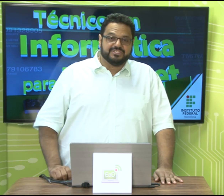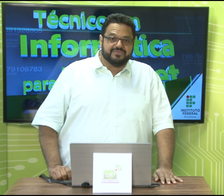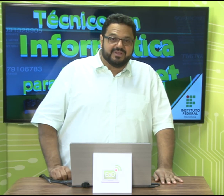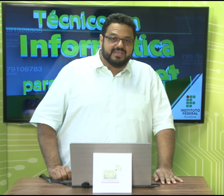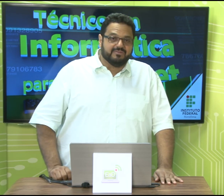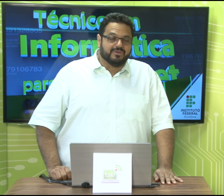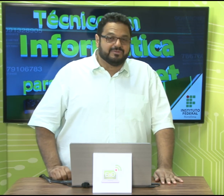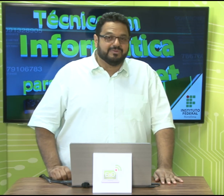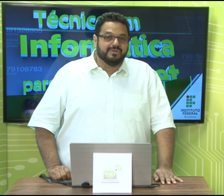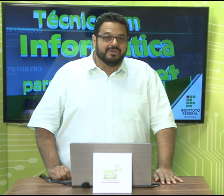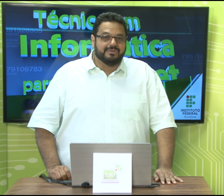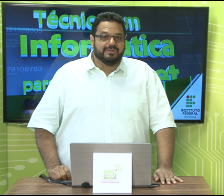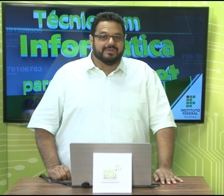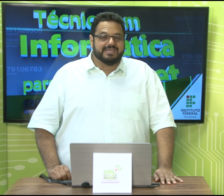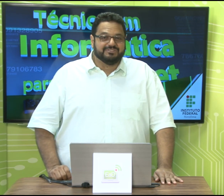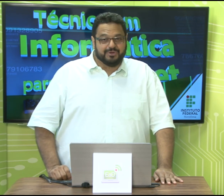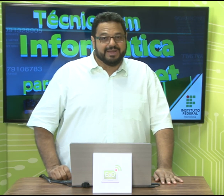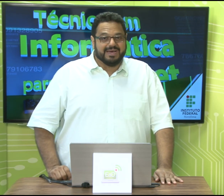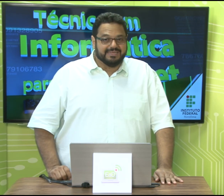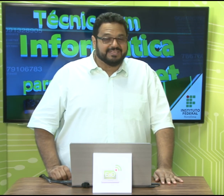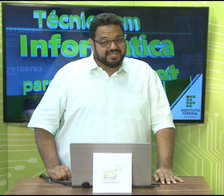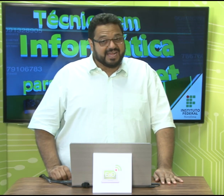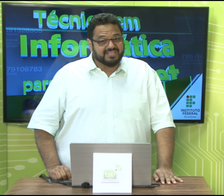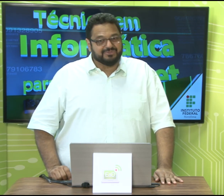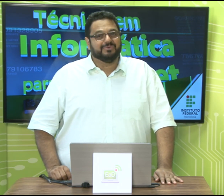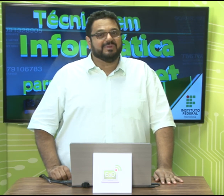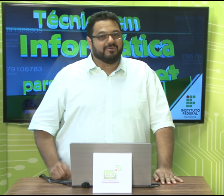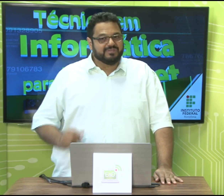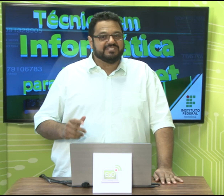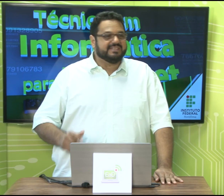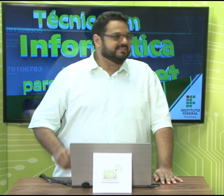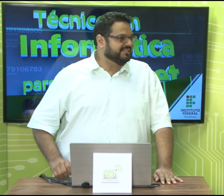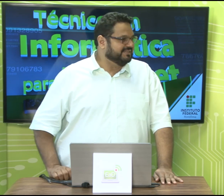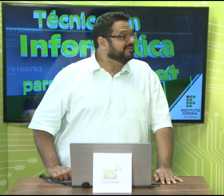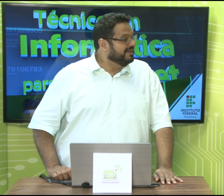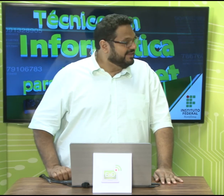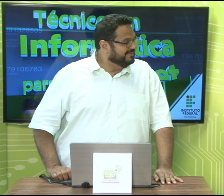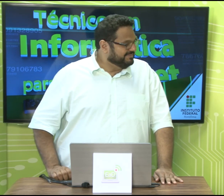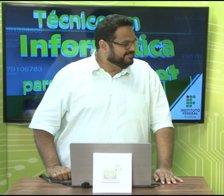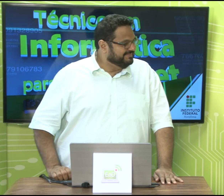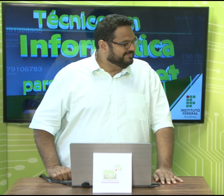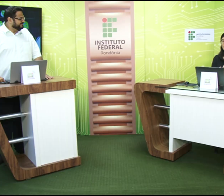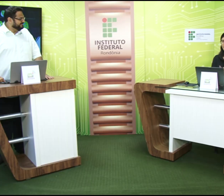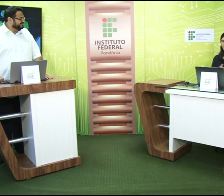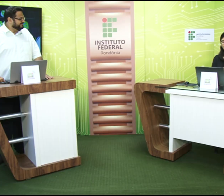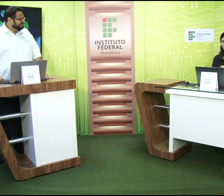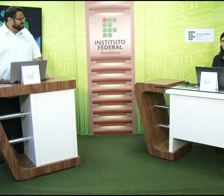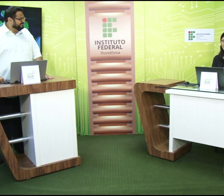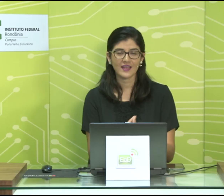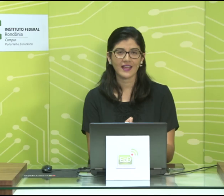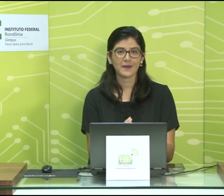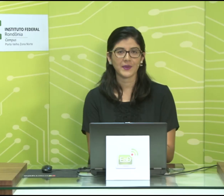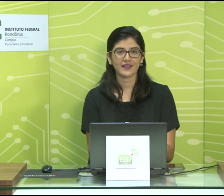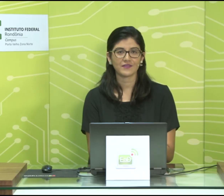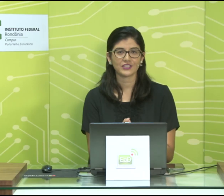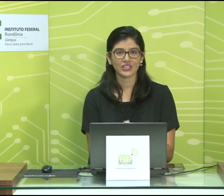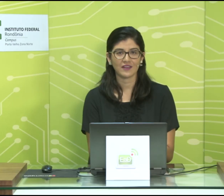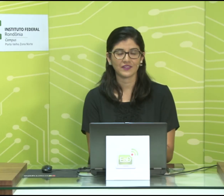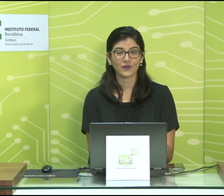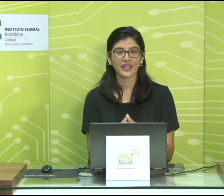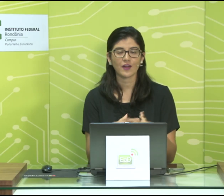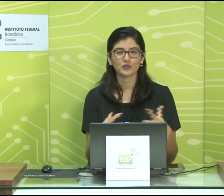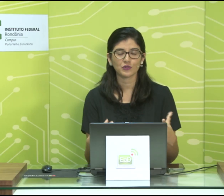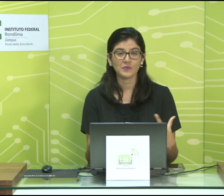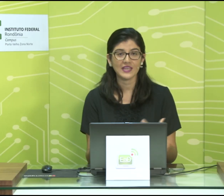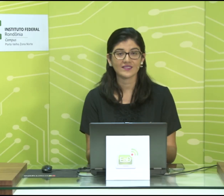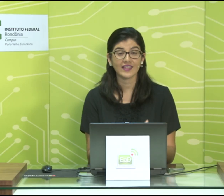grande objetivo aqui da nossa jornada, né? Chegar junto na onde a gente deseja. E, gente, autonomia é a palavra-chave,